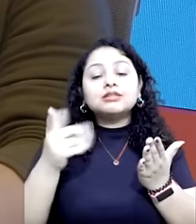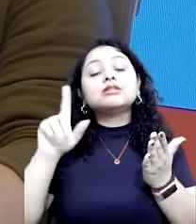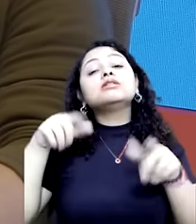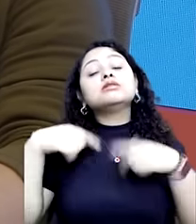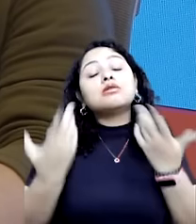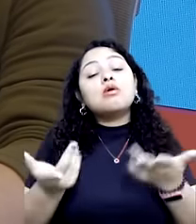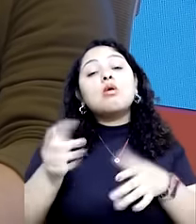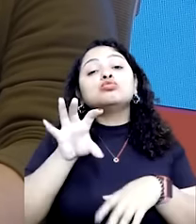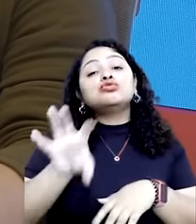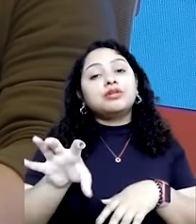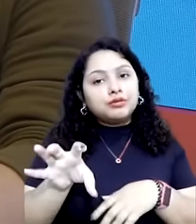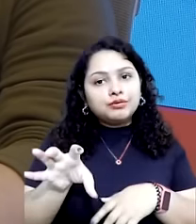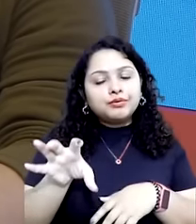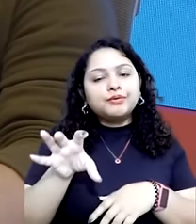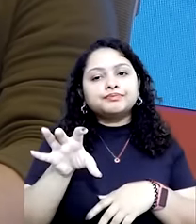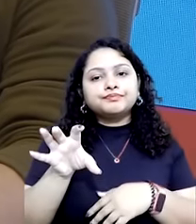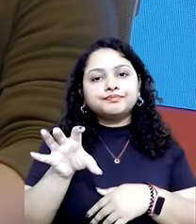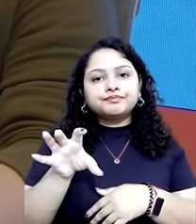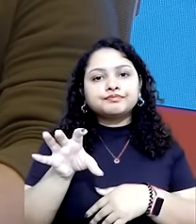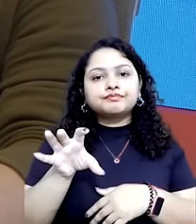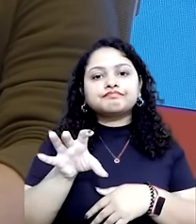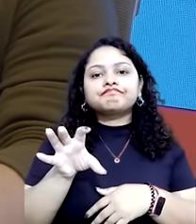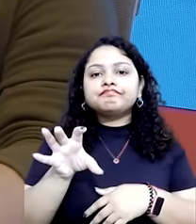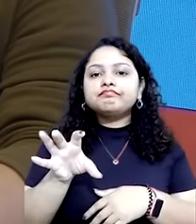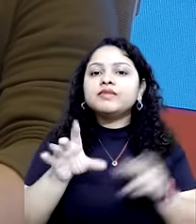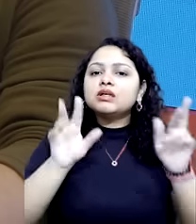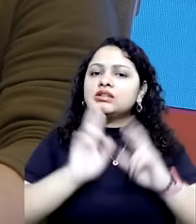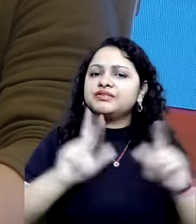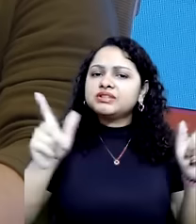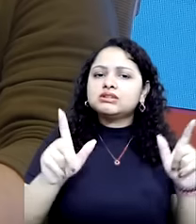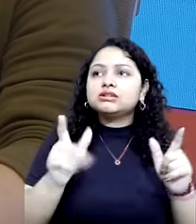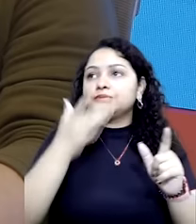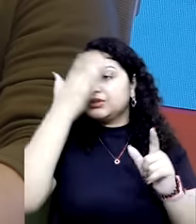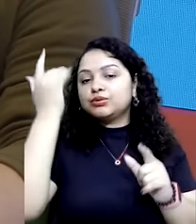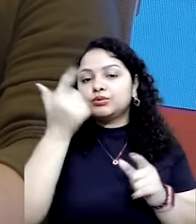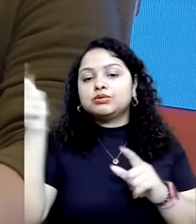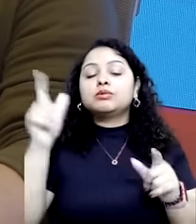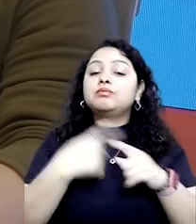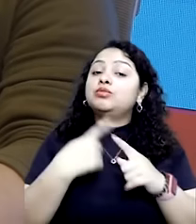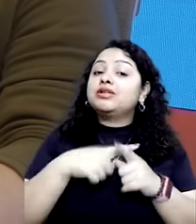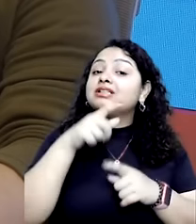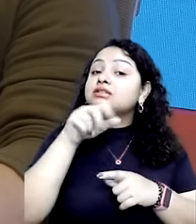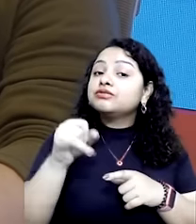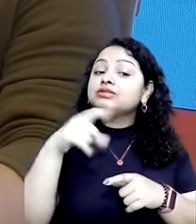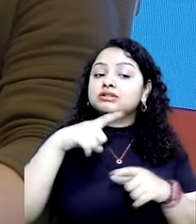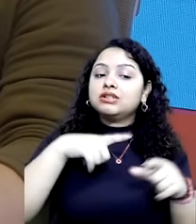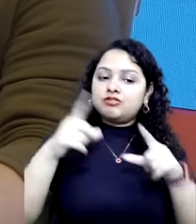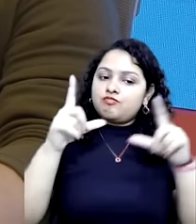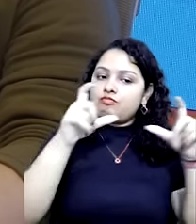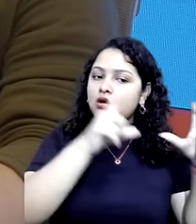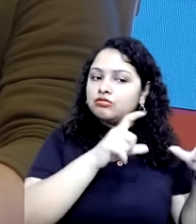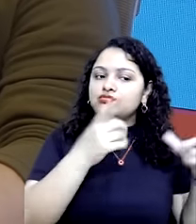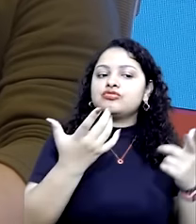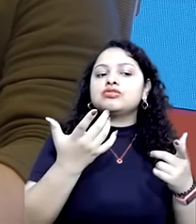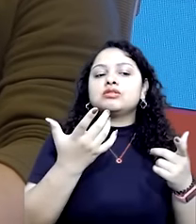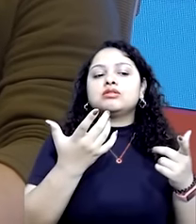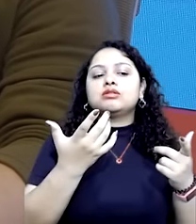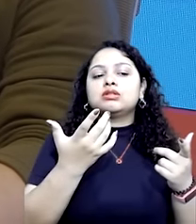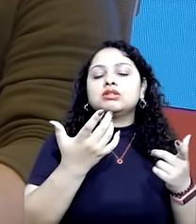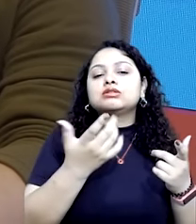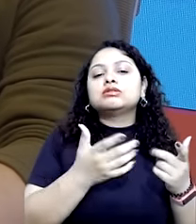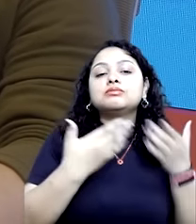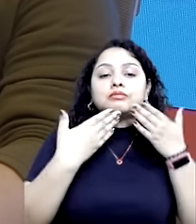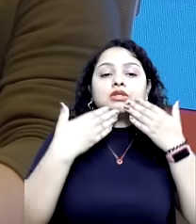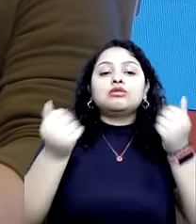é também uma maneira de se diferenciar da concorrência porque se você tem imagens né ali de de de maior